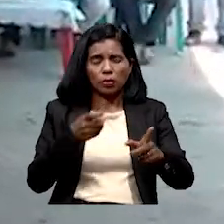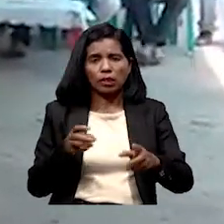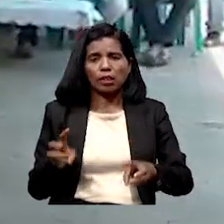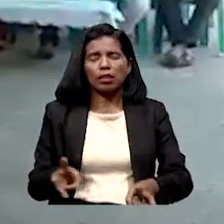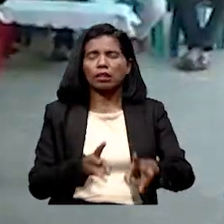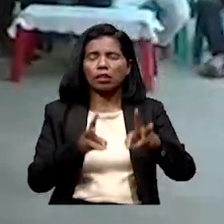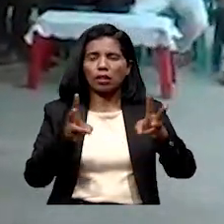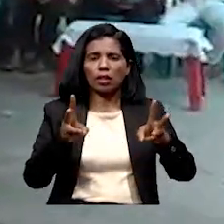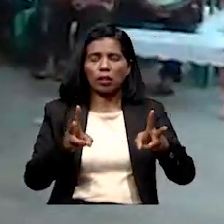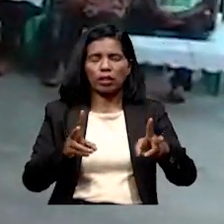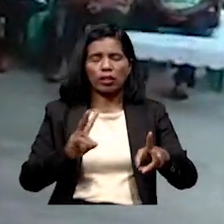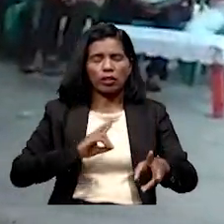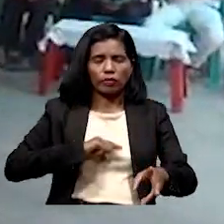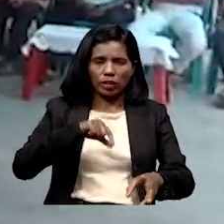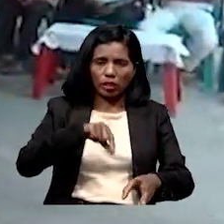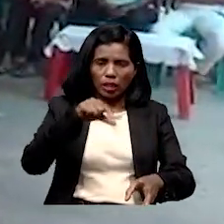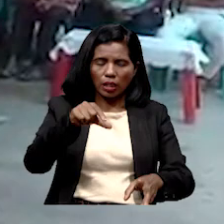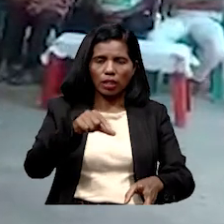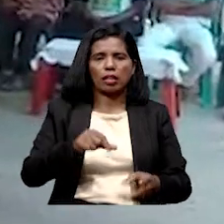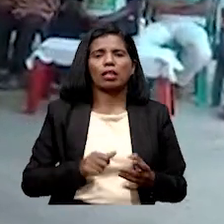Quilcai, Miqueque, Batulari,